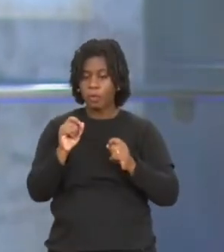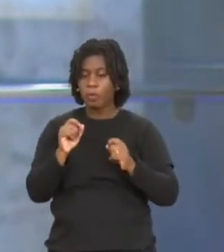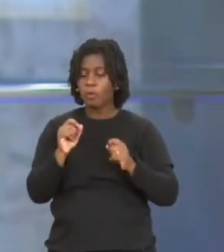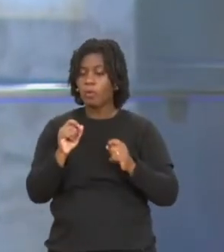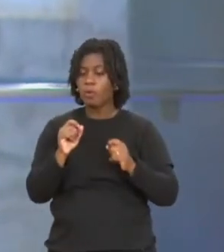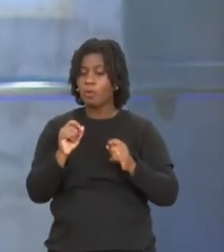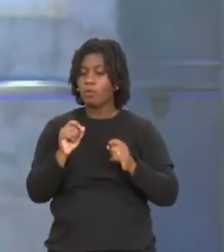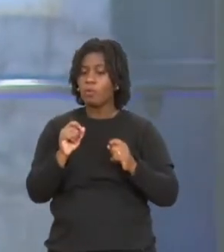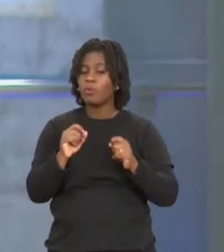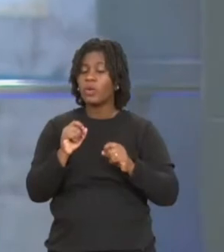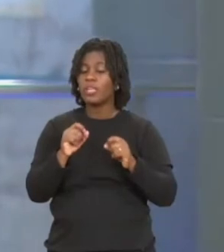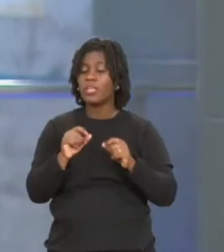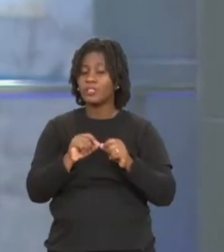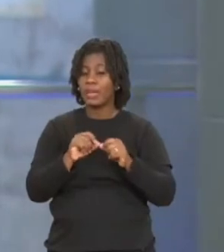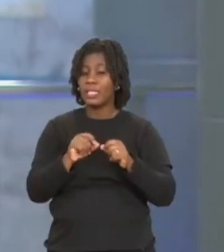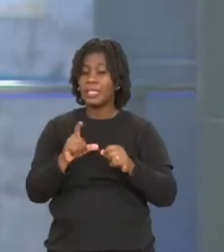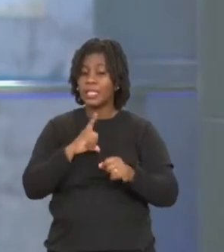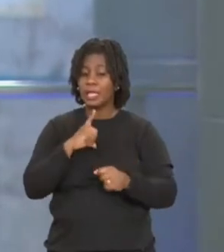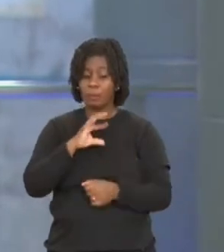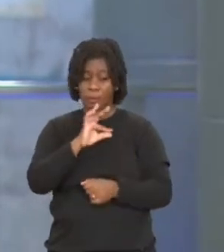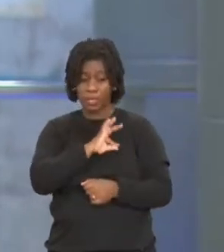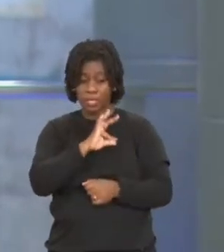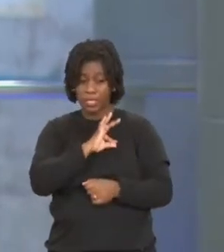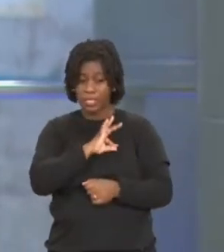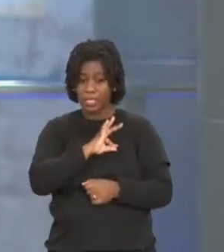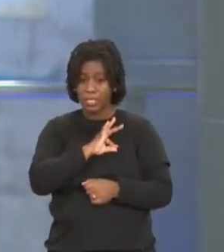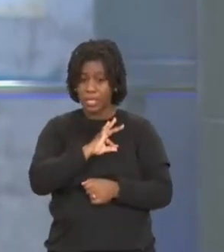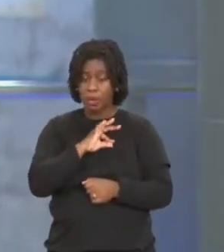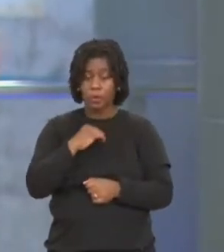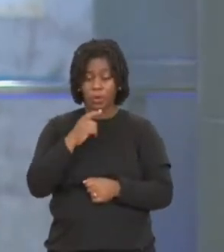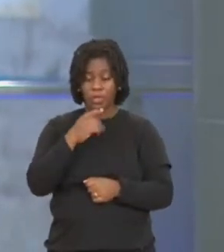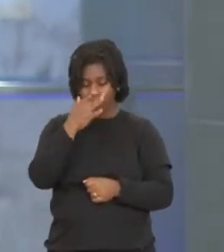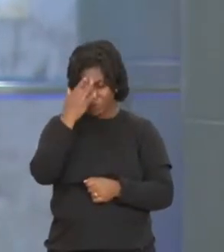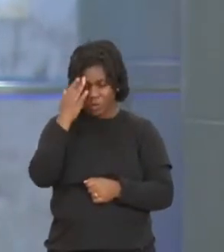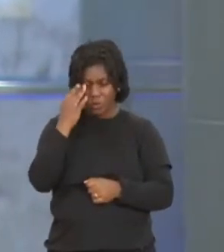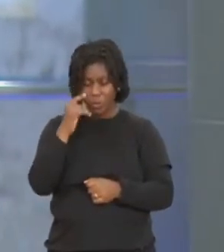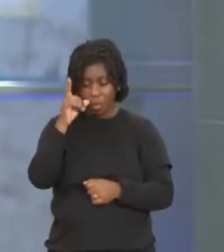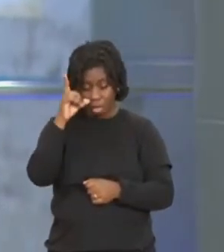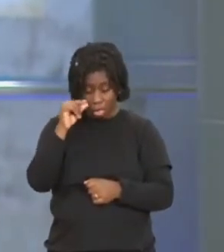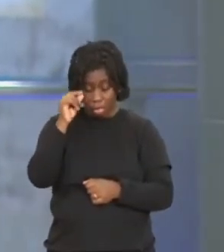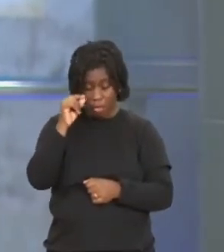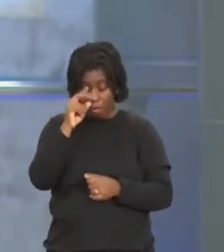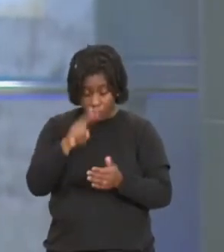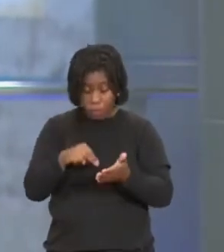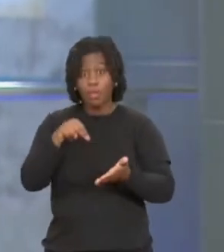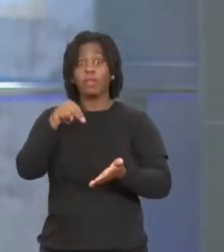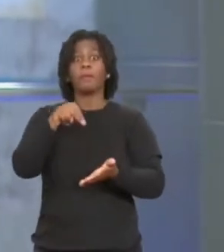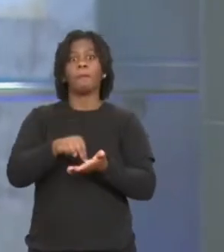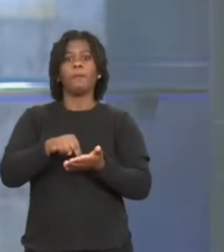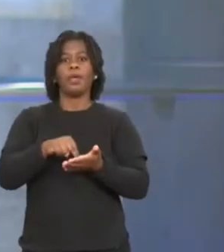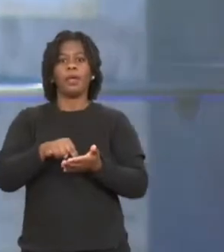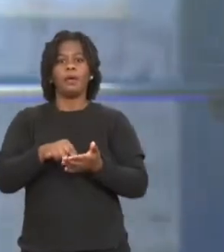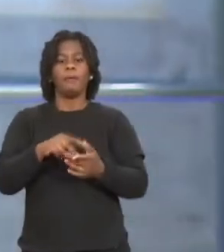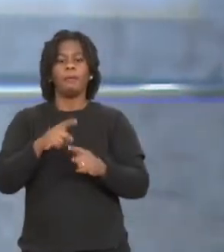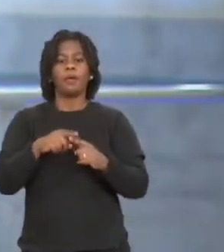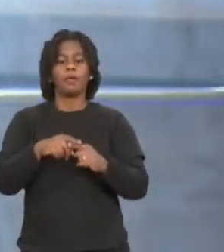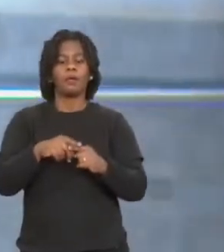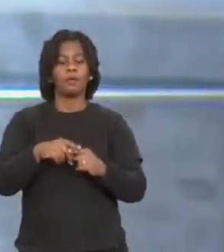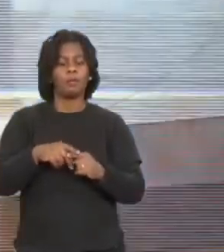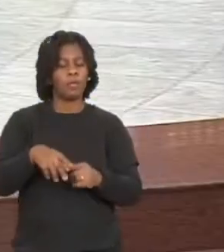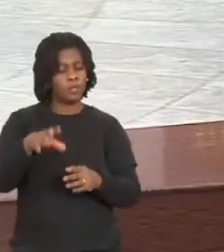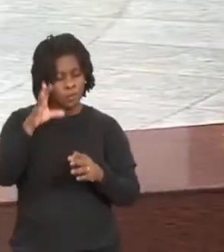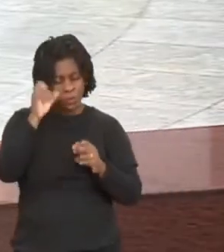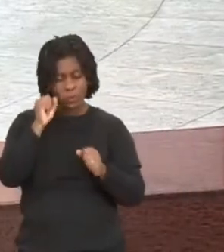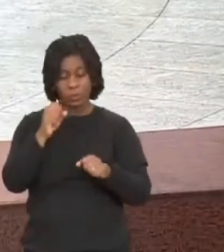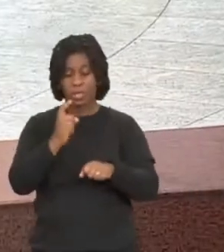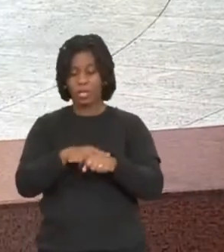policiais que têm uma carga horária puxada, quando estão com sono, ficam em pé, para não dormir na hora da palavra, temor.